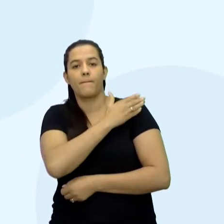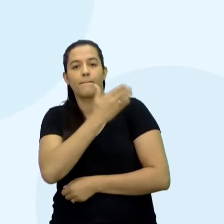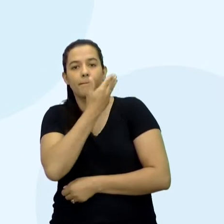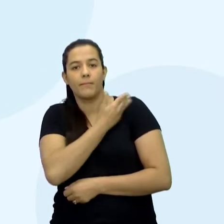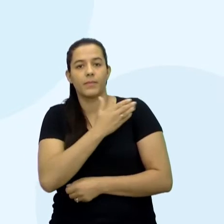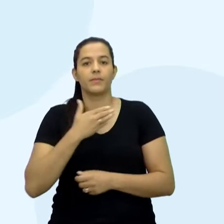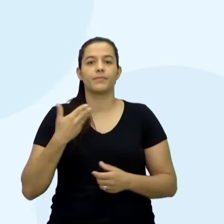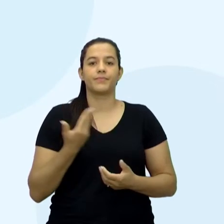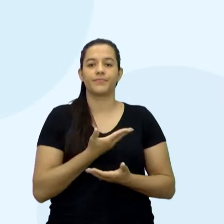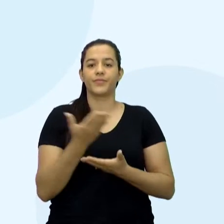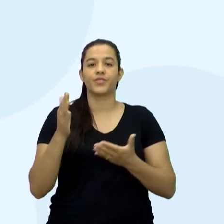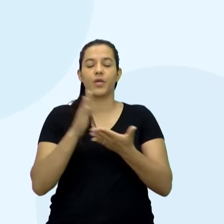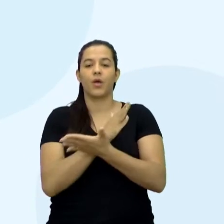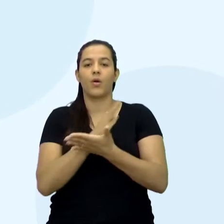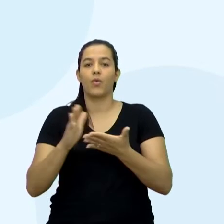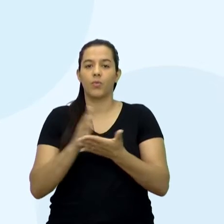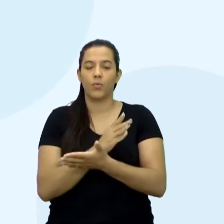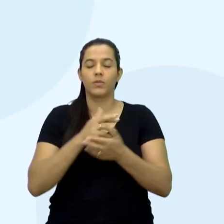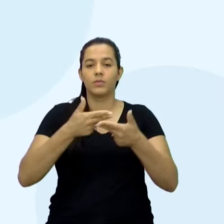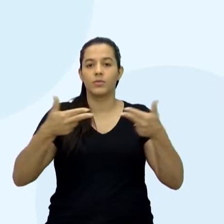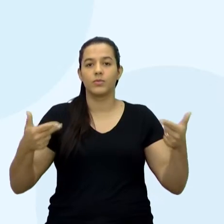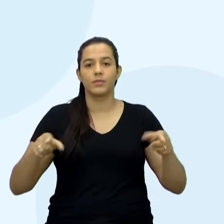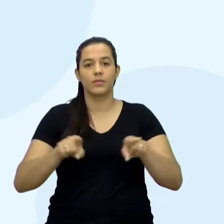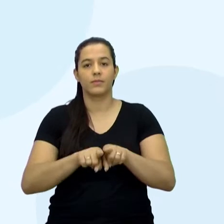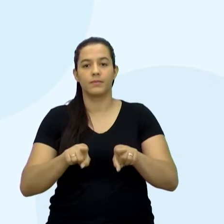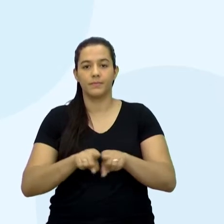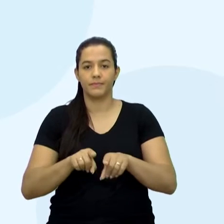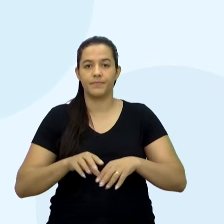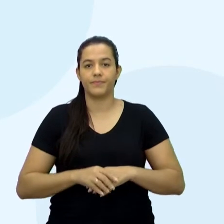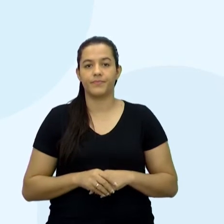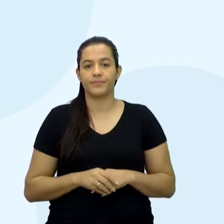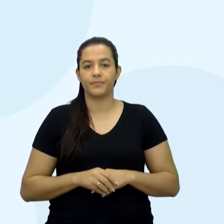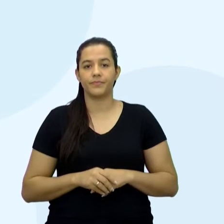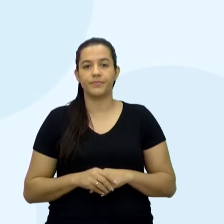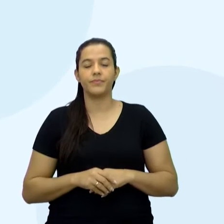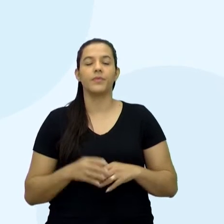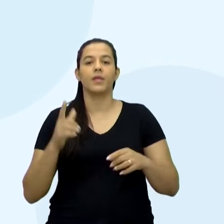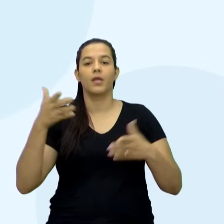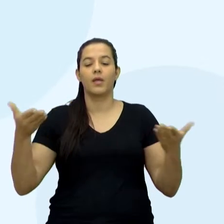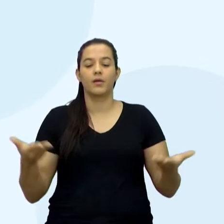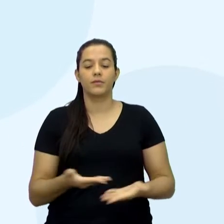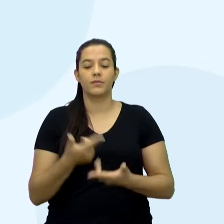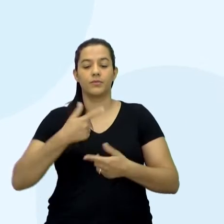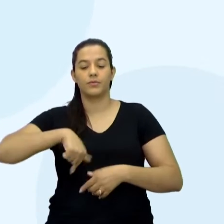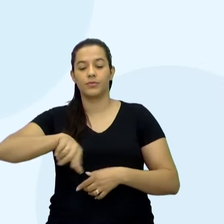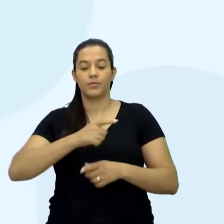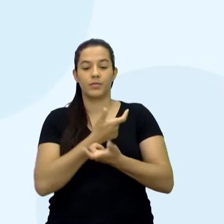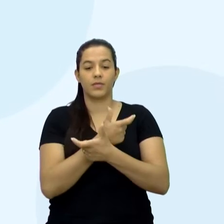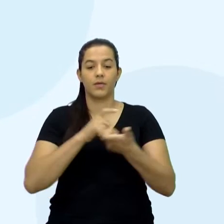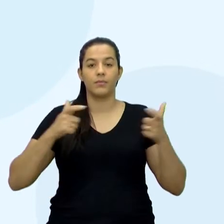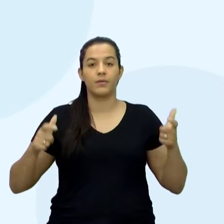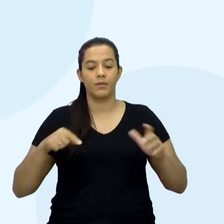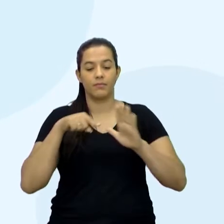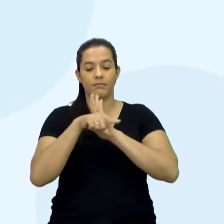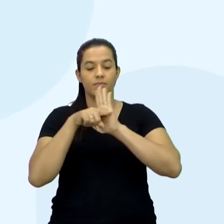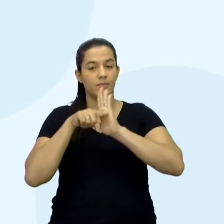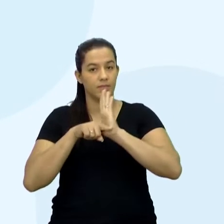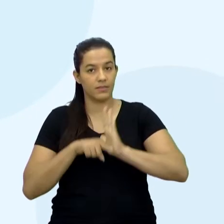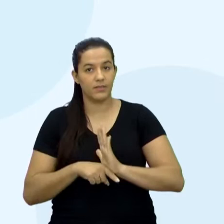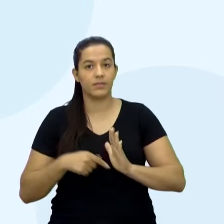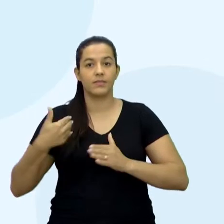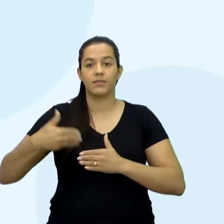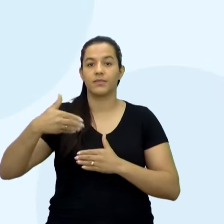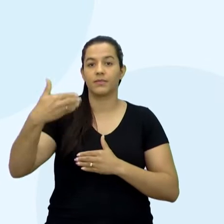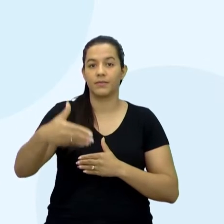preconceitos, os estereótipos também. Tá bom? Então agora a gente está ampliando aí o nosso hall de pesquisa das nossas